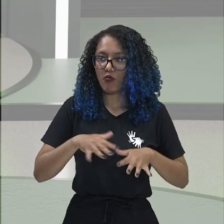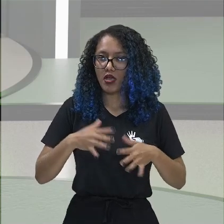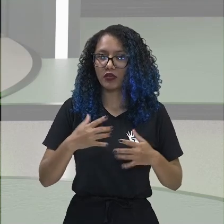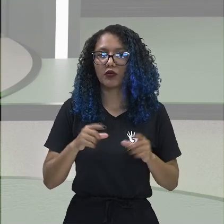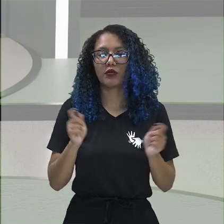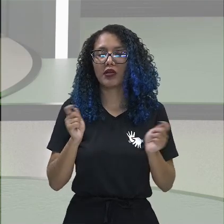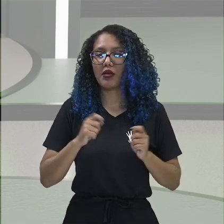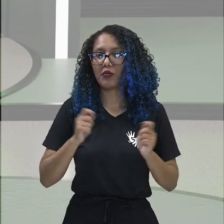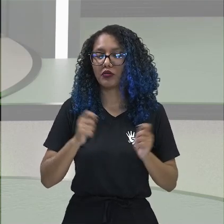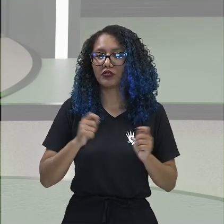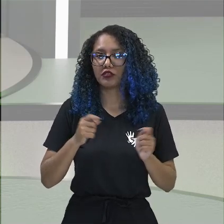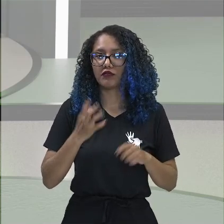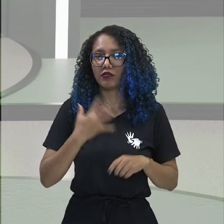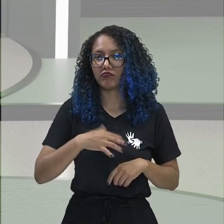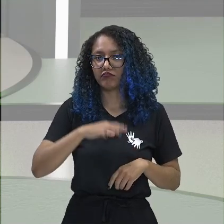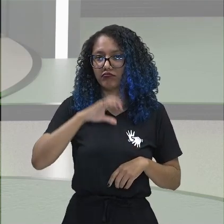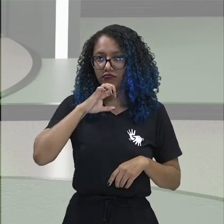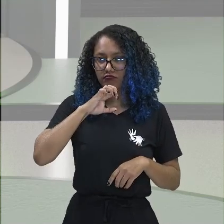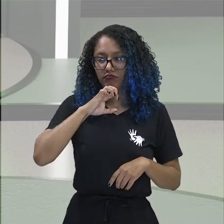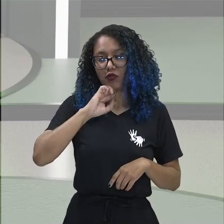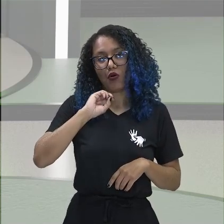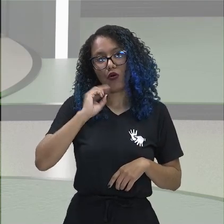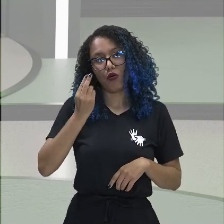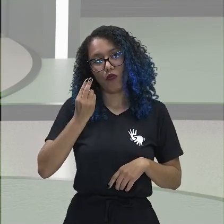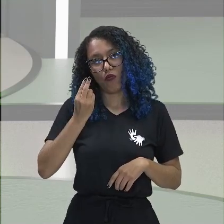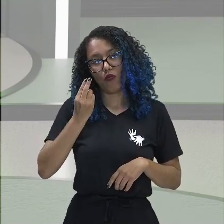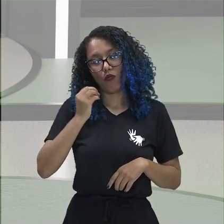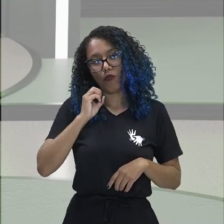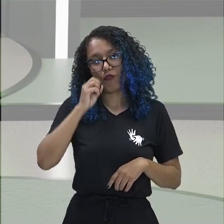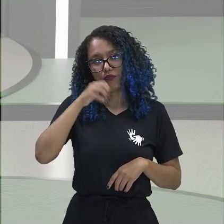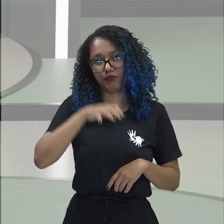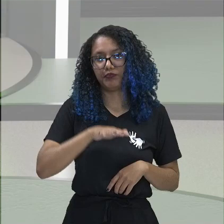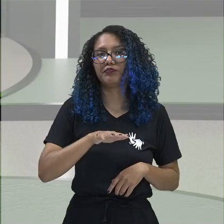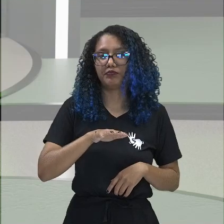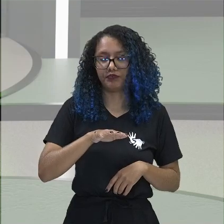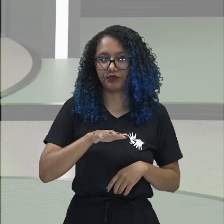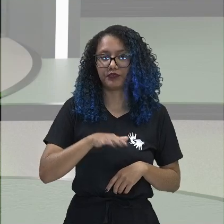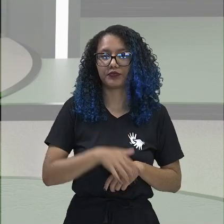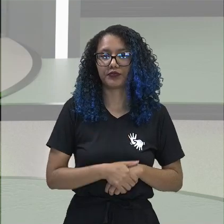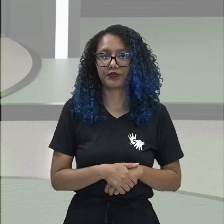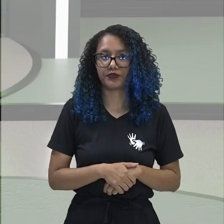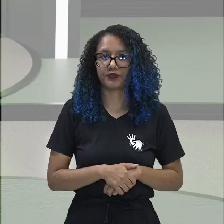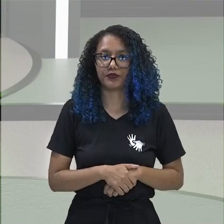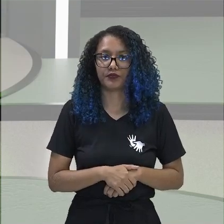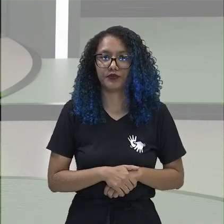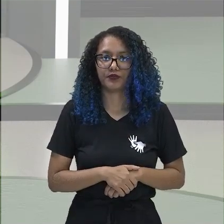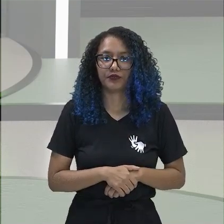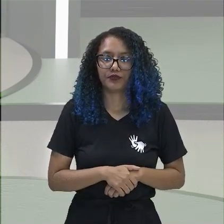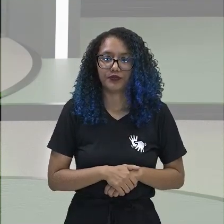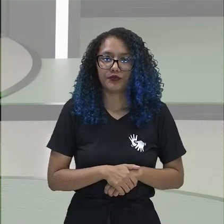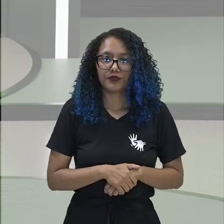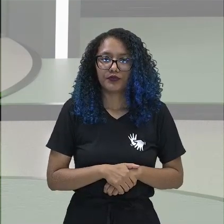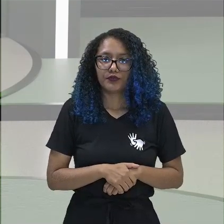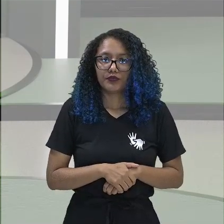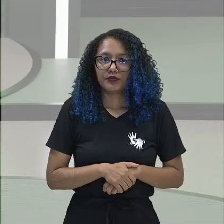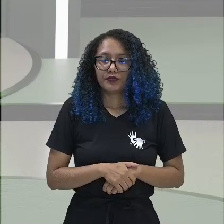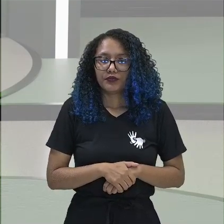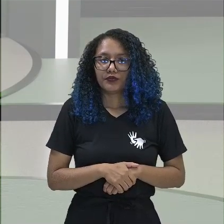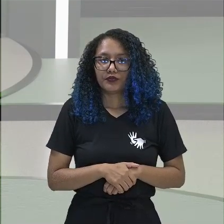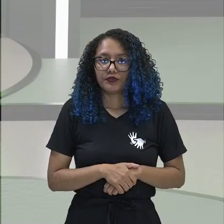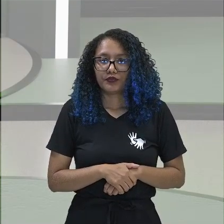essa entrada de ar ou dos pulmões ou o esvaziamento do ar. Tá? Nós